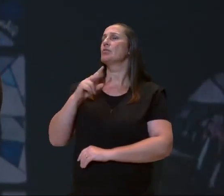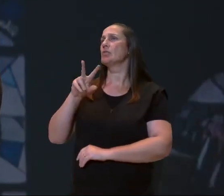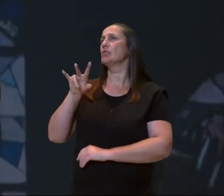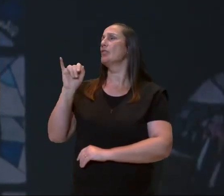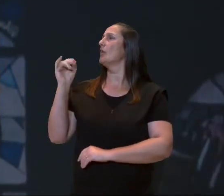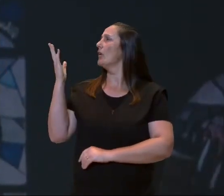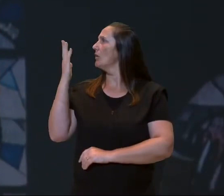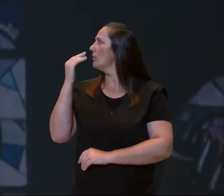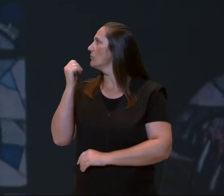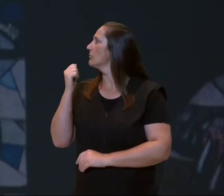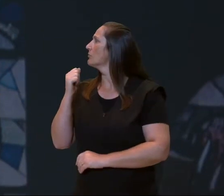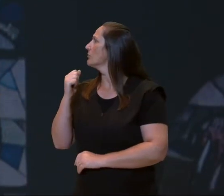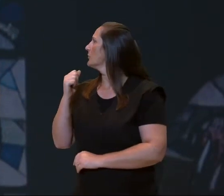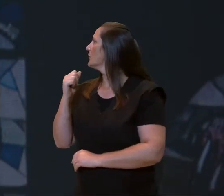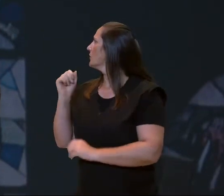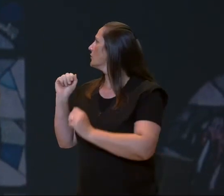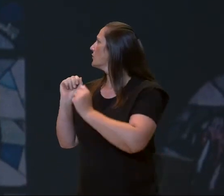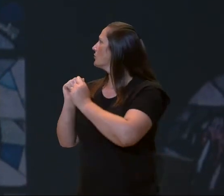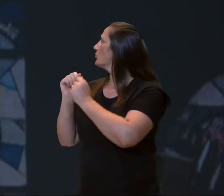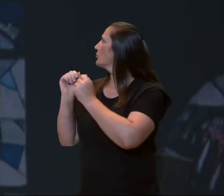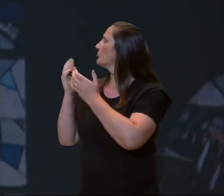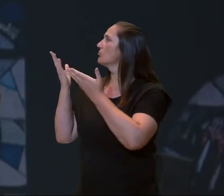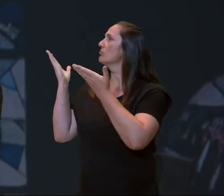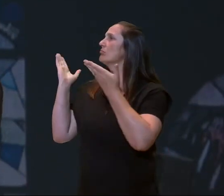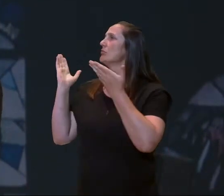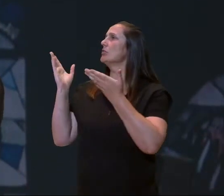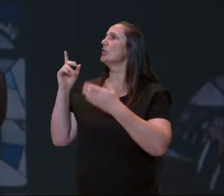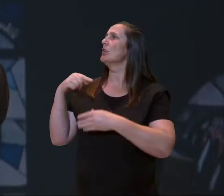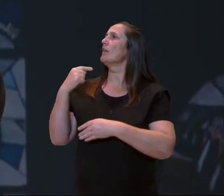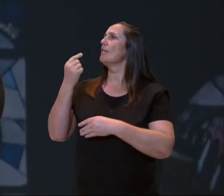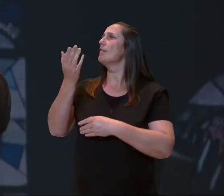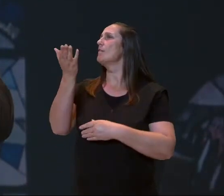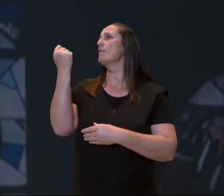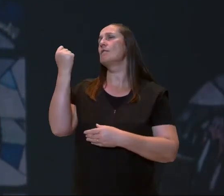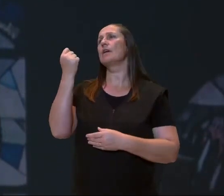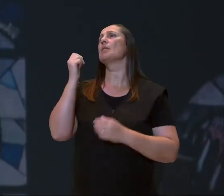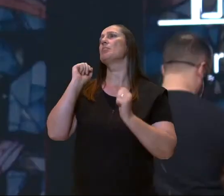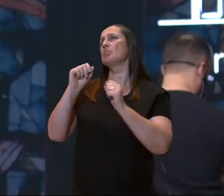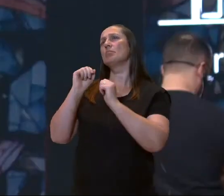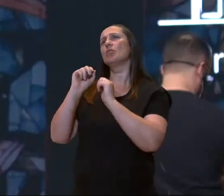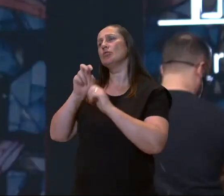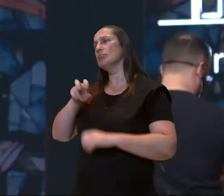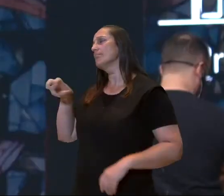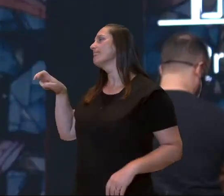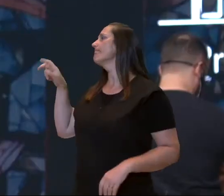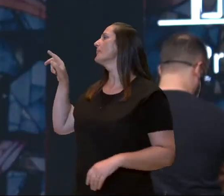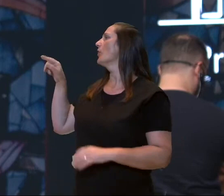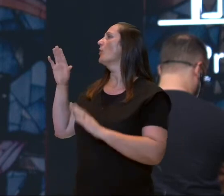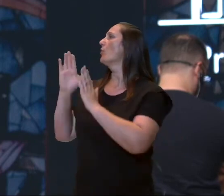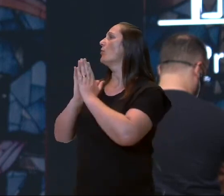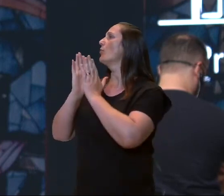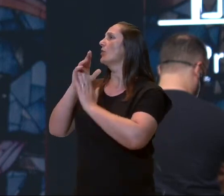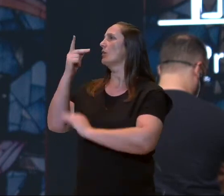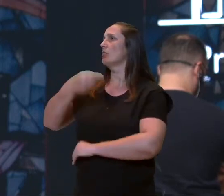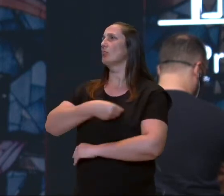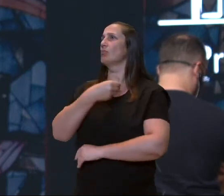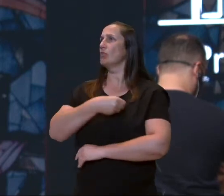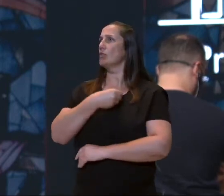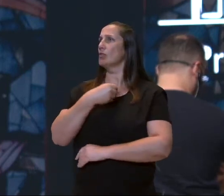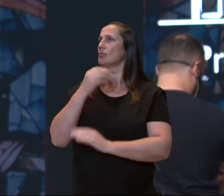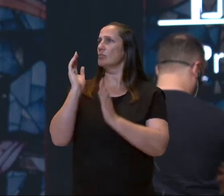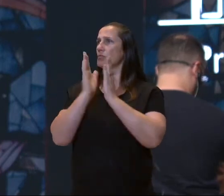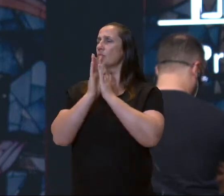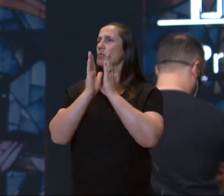também. Se tiver mais alguém que hoje está tomando essa decisão, desce para cá rapidinho. Deixa eu orar por vocês. Amém, amém.